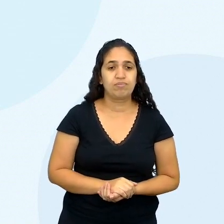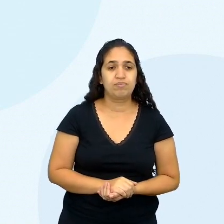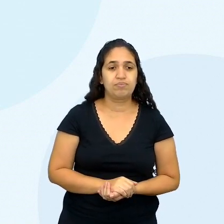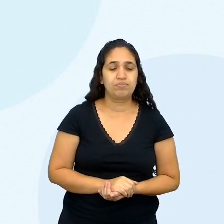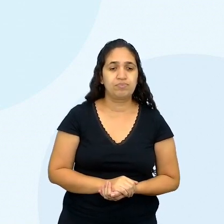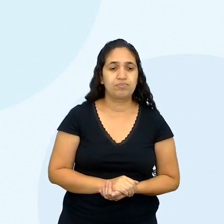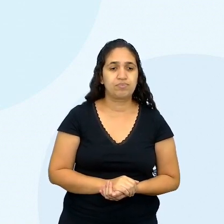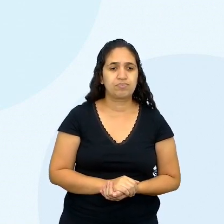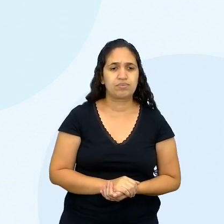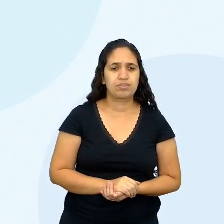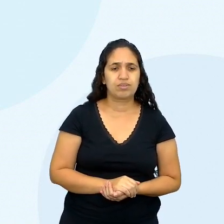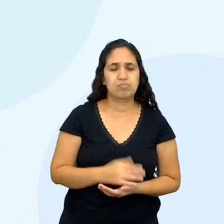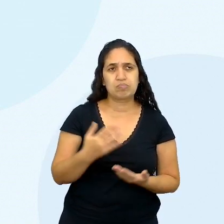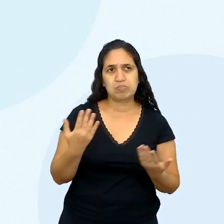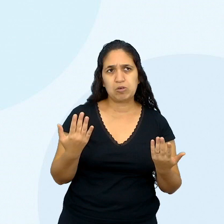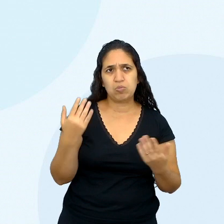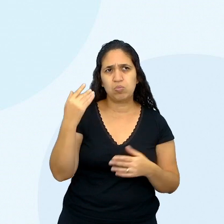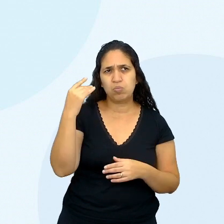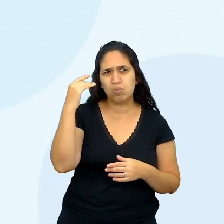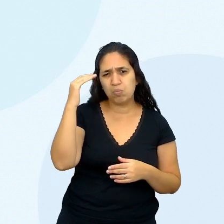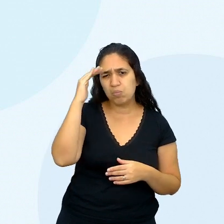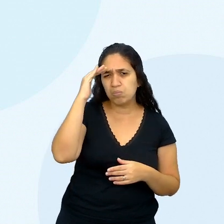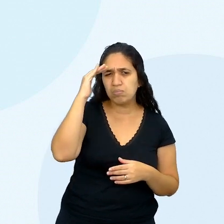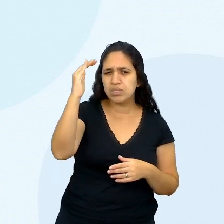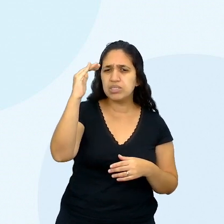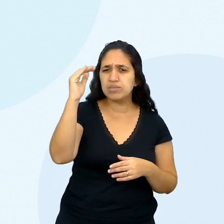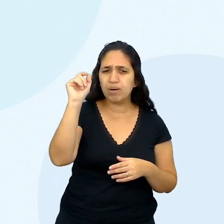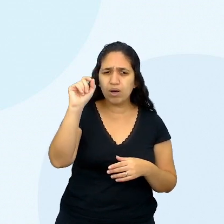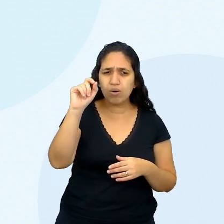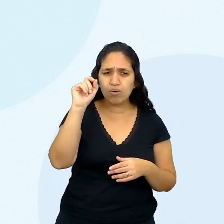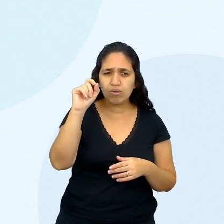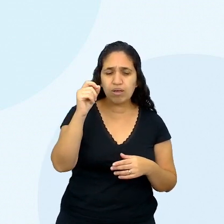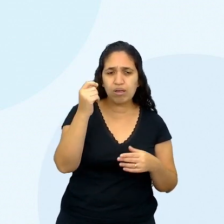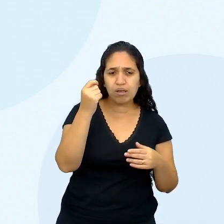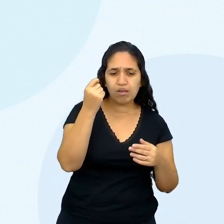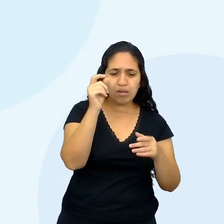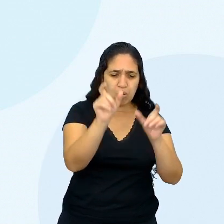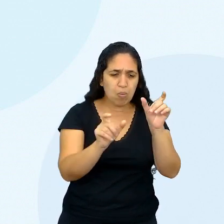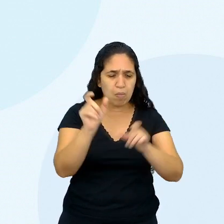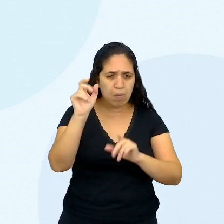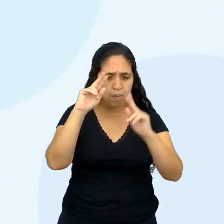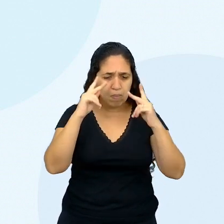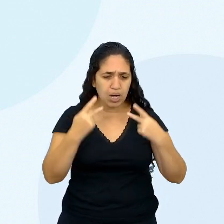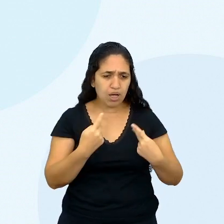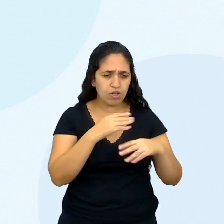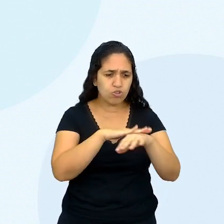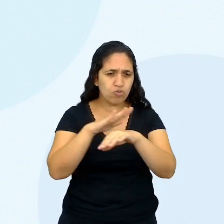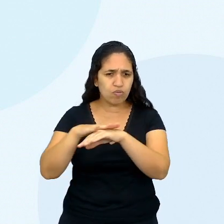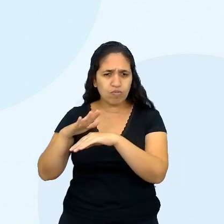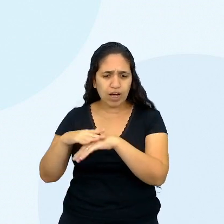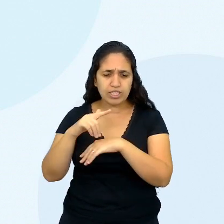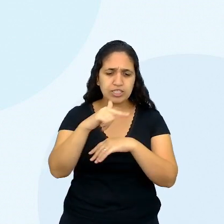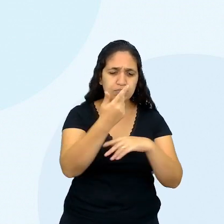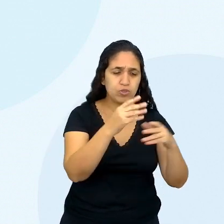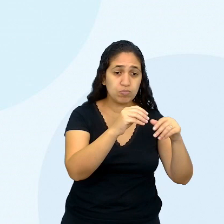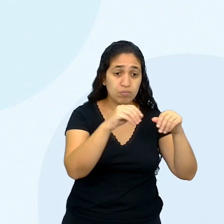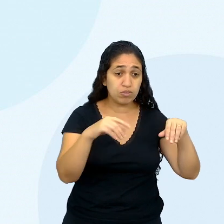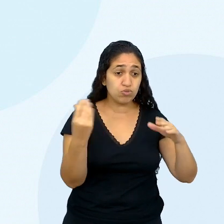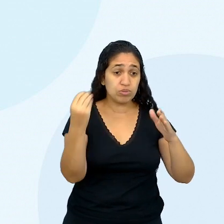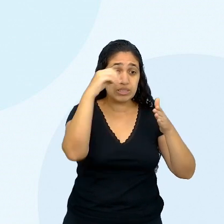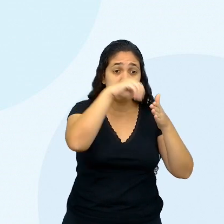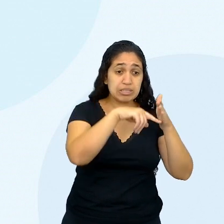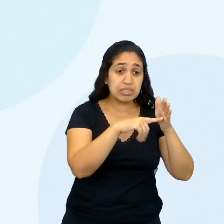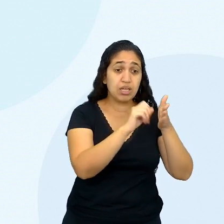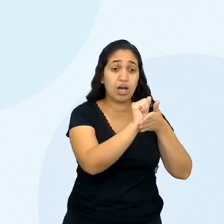como principal identificação de efeitos decorrentes da ação do ser humano sobre o equilíbrio ambiental. E dentro desta